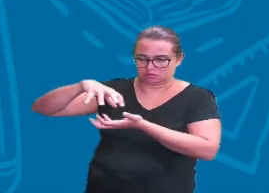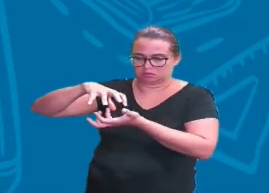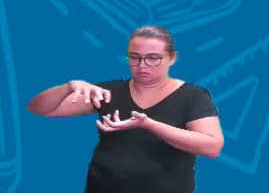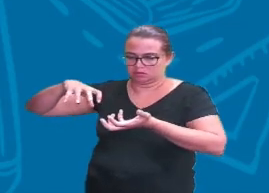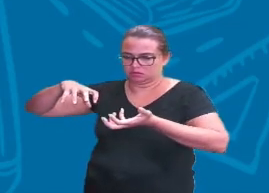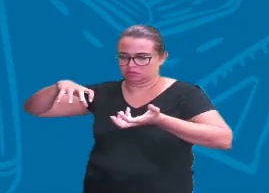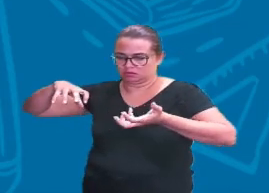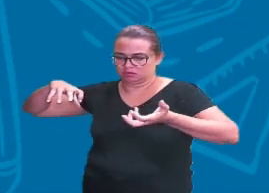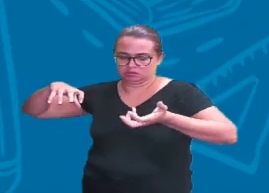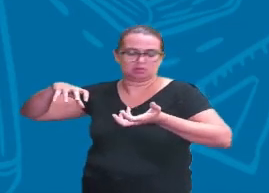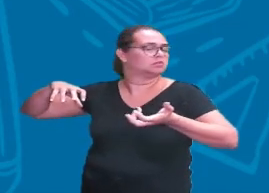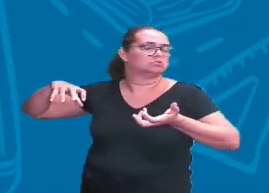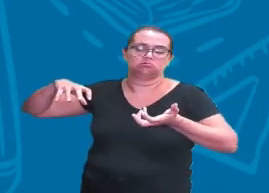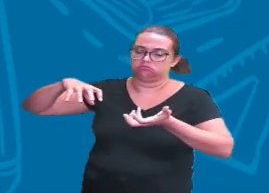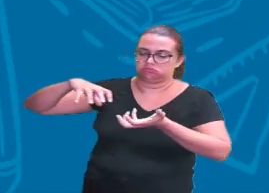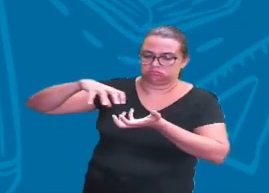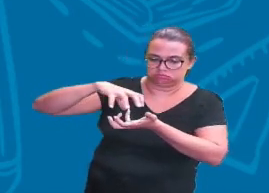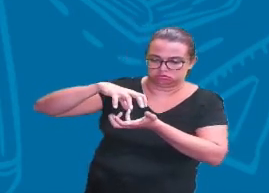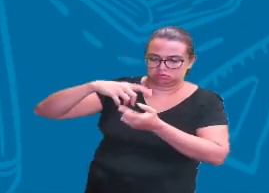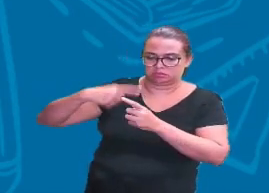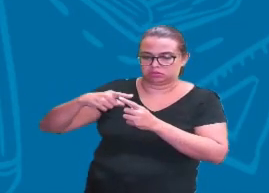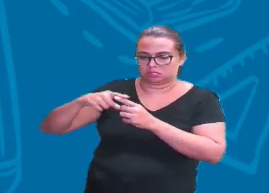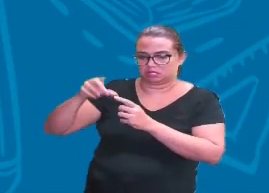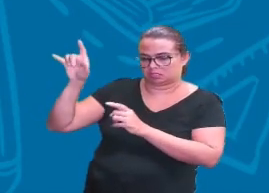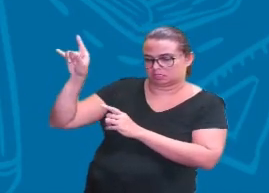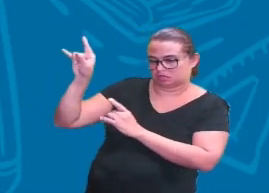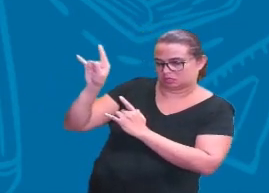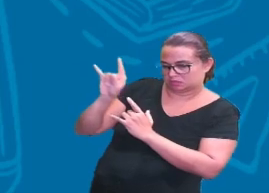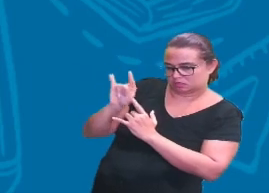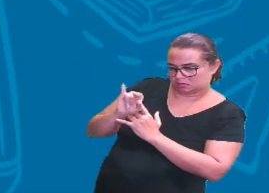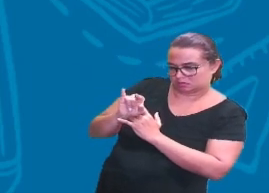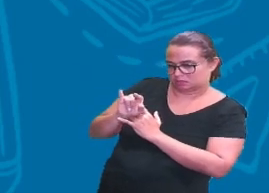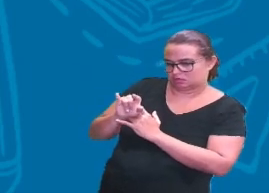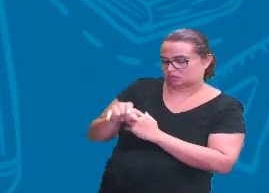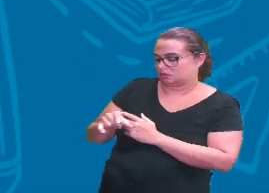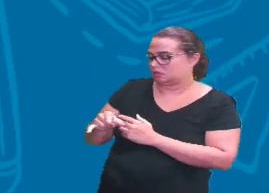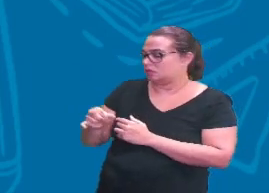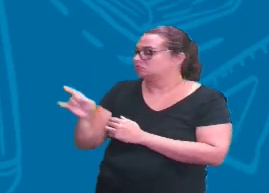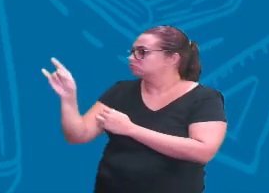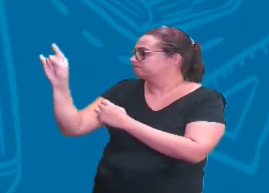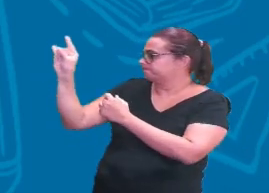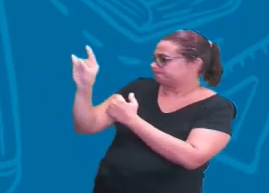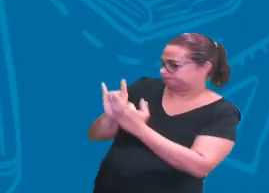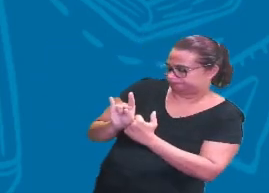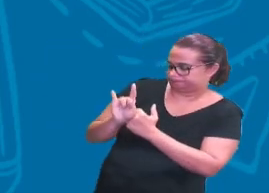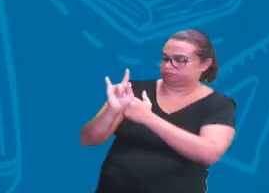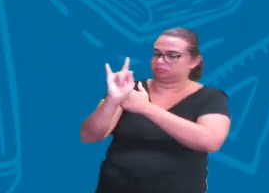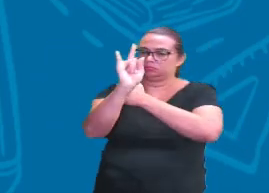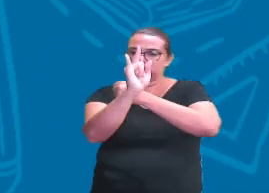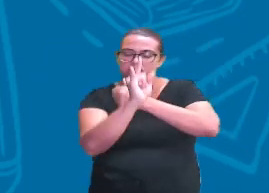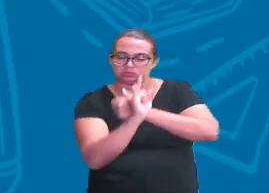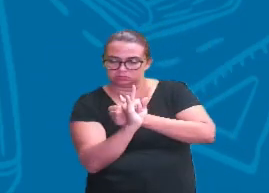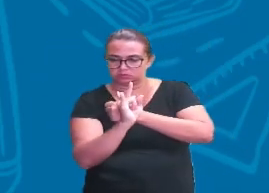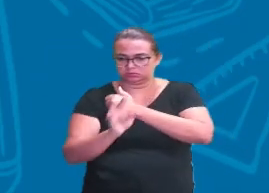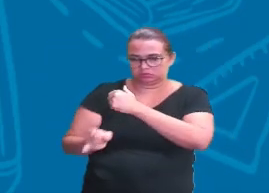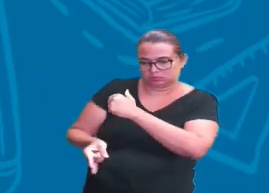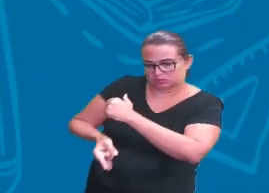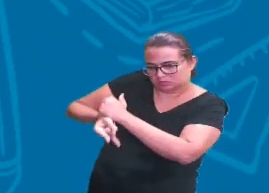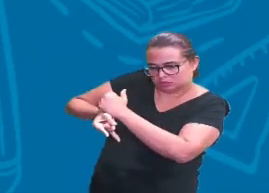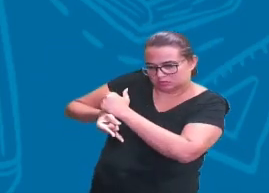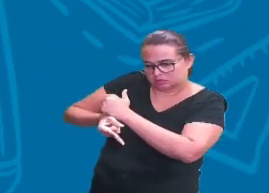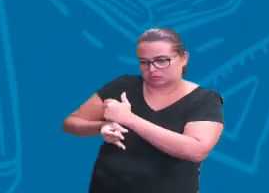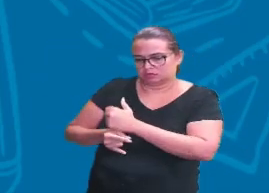afastando. Por quê? Porque existe uma força de atração gravitacional. Nesse momento, se você tiver com o celular na mão, está assistindo